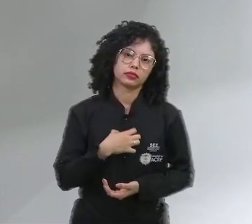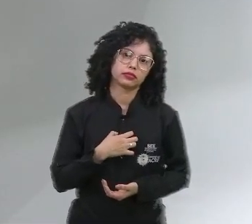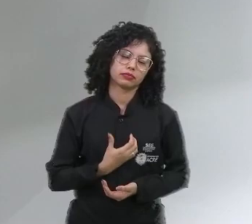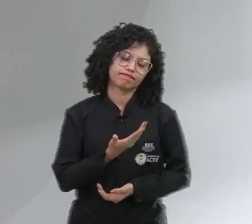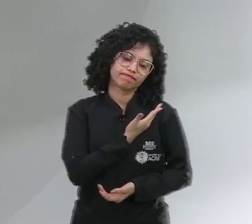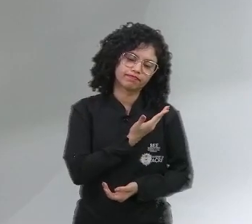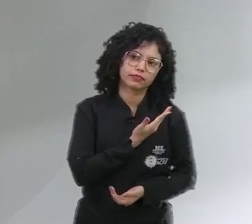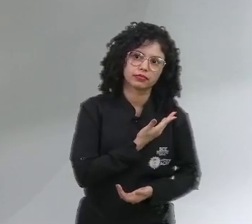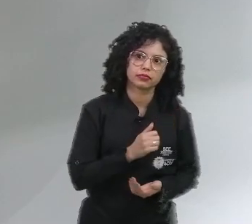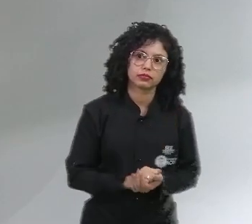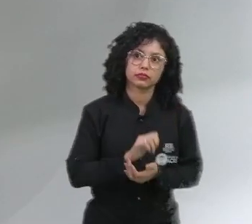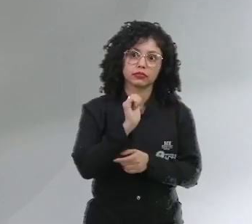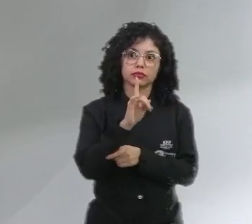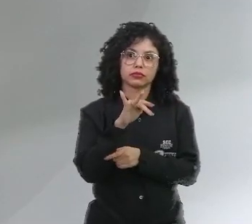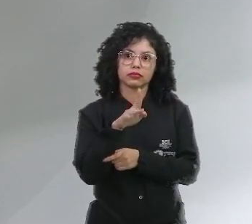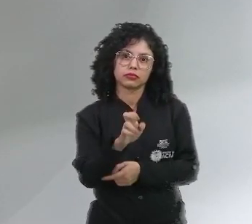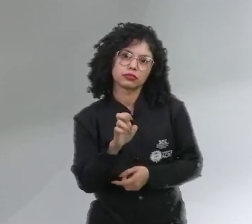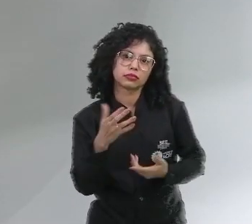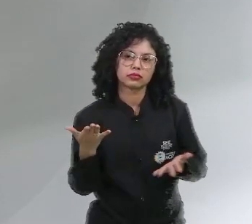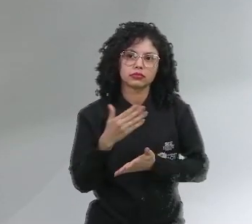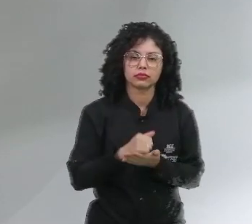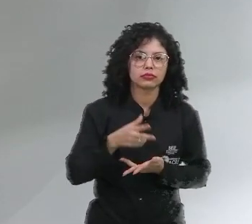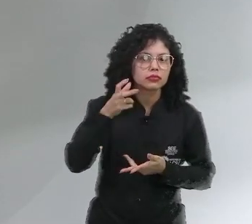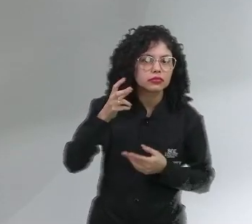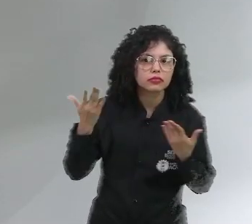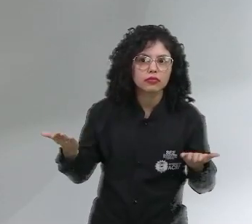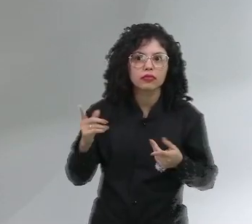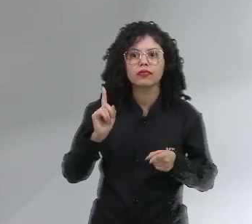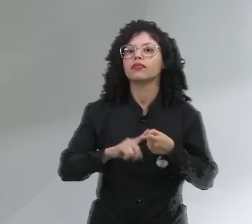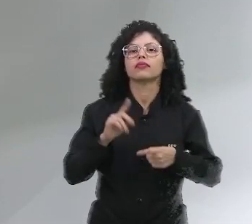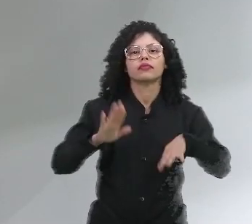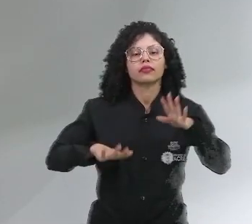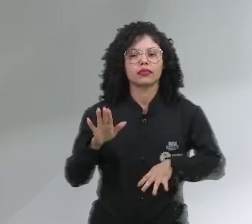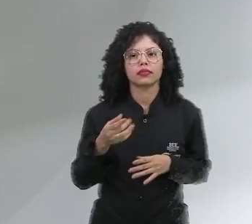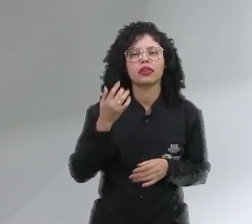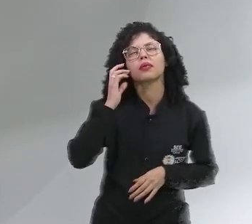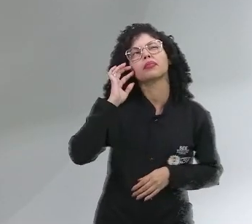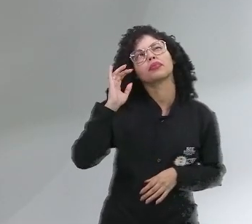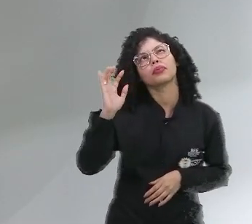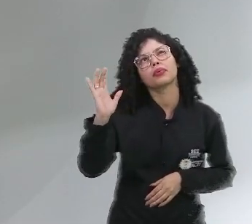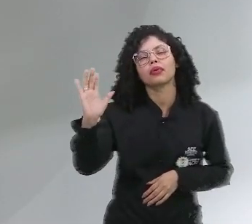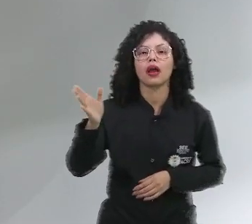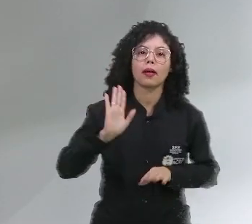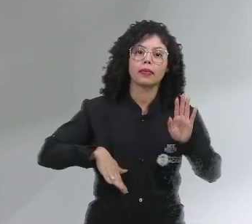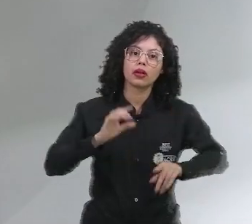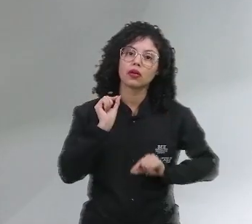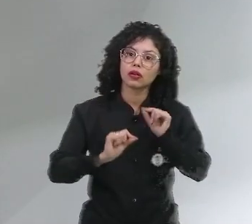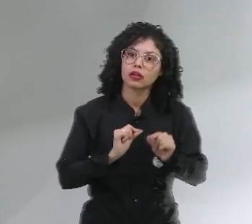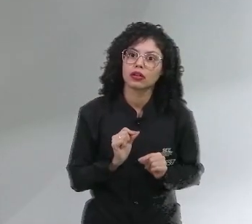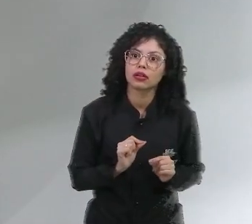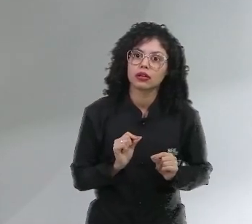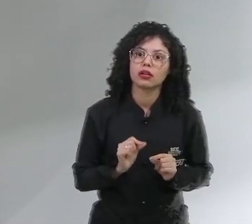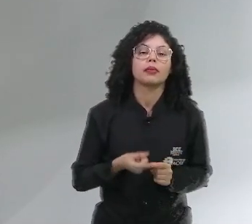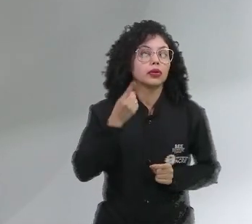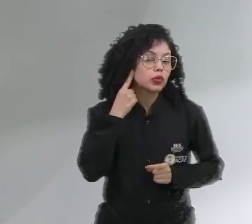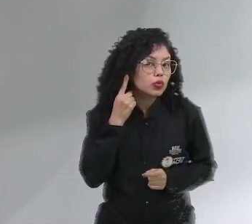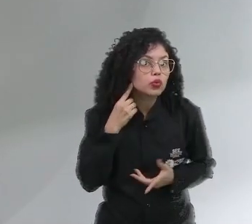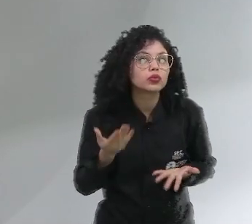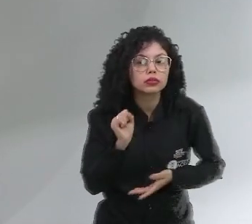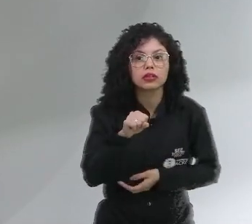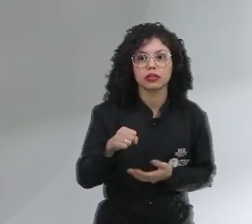falou, André, eu falo, mas tu não me escuta. É porque às vezes eu fico distraído, mas eu não dou atenção. O que é escuta? Mas eu estava te